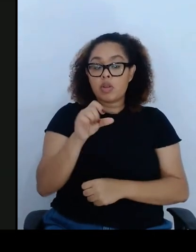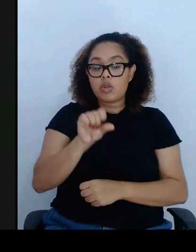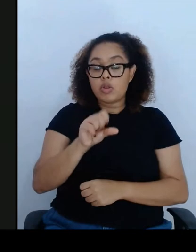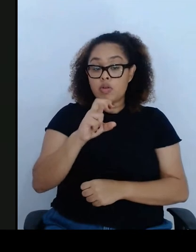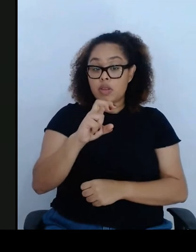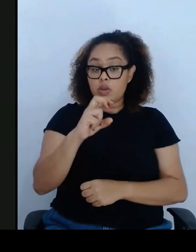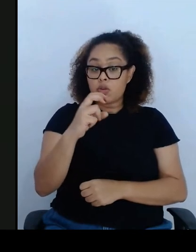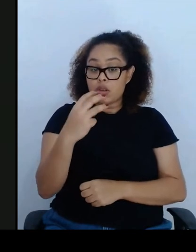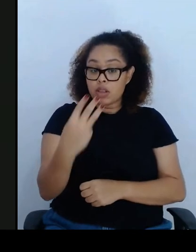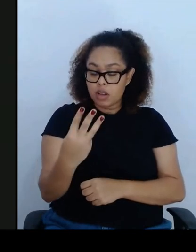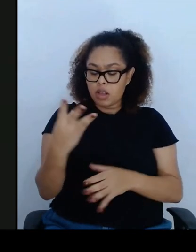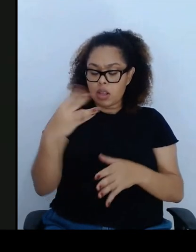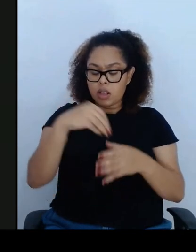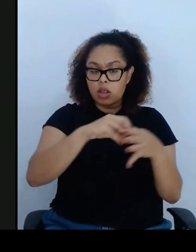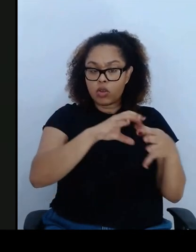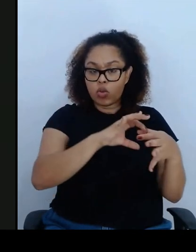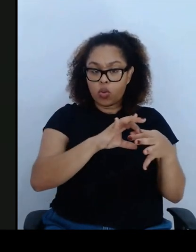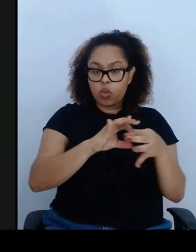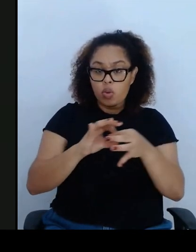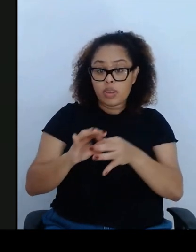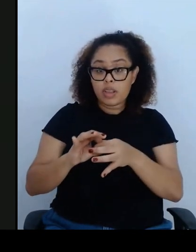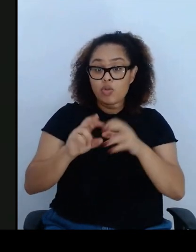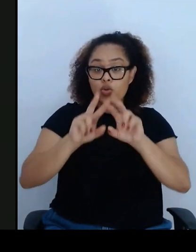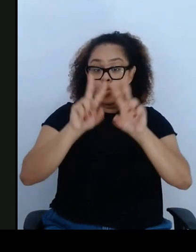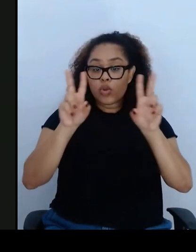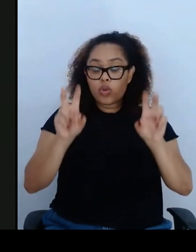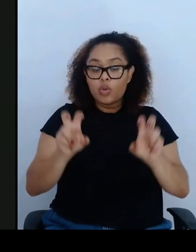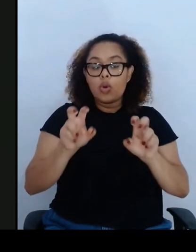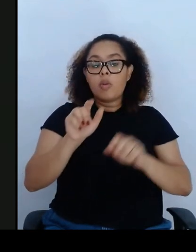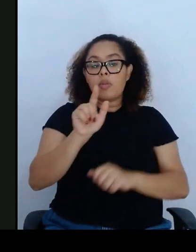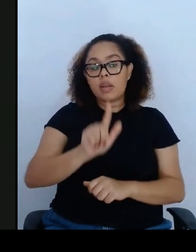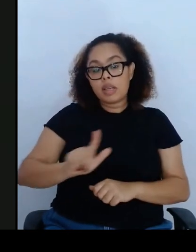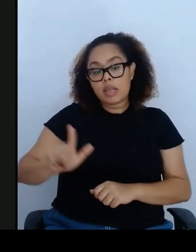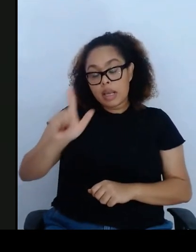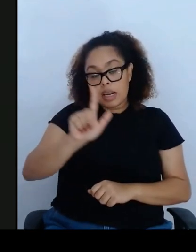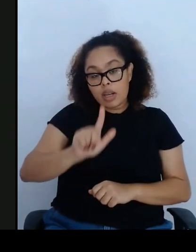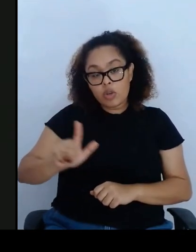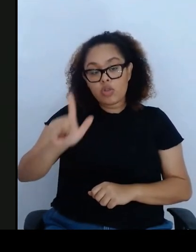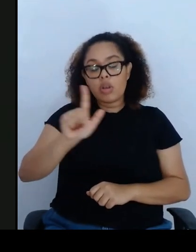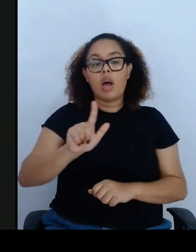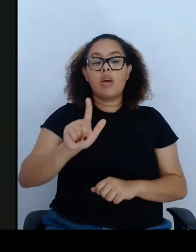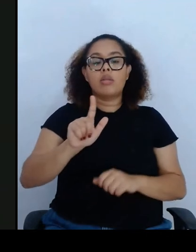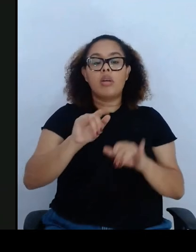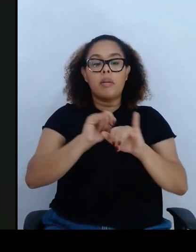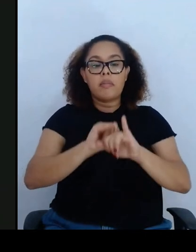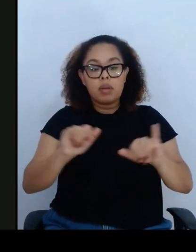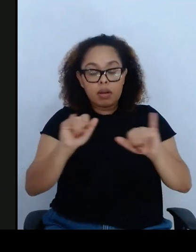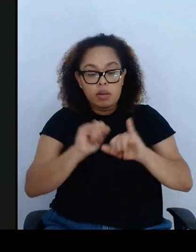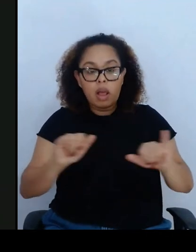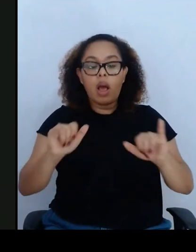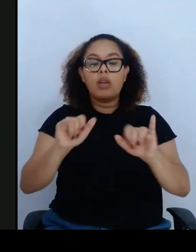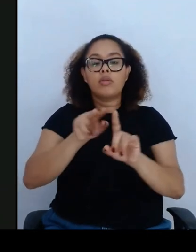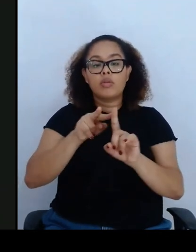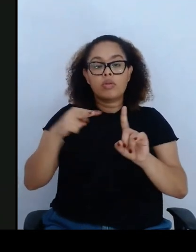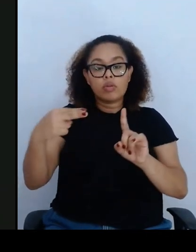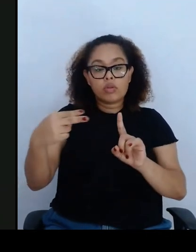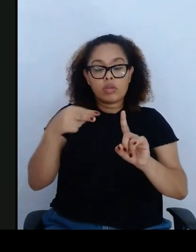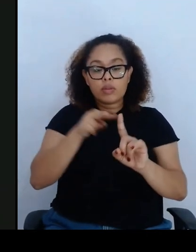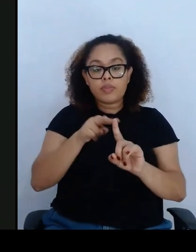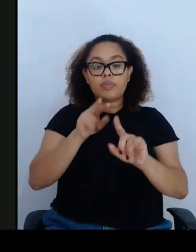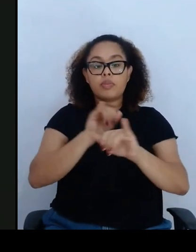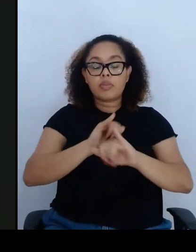todo esse contexto de literatura mídia visibilidade notícias